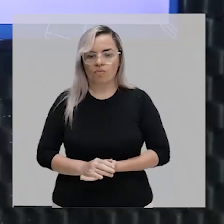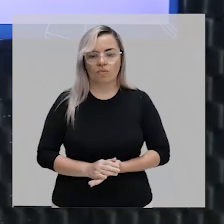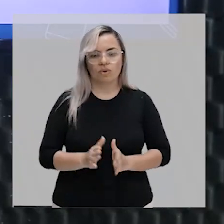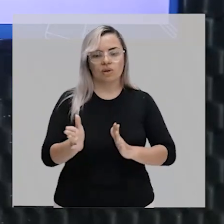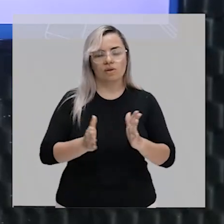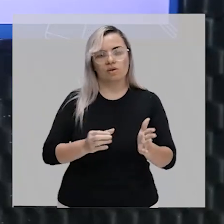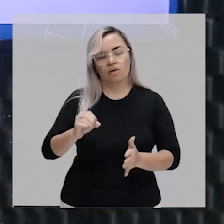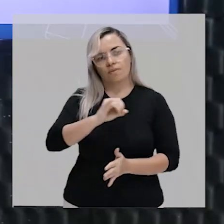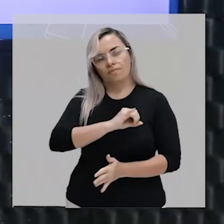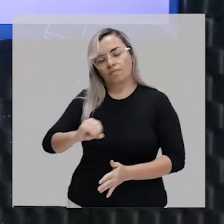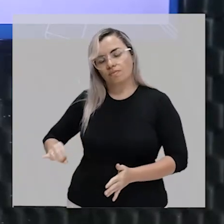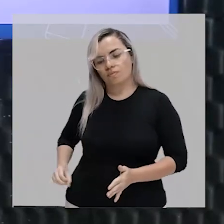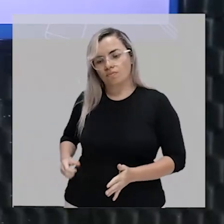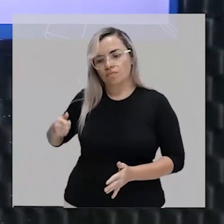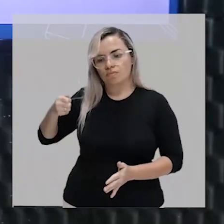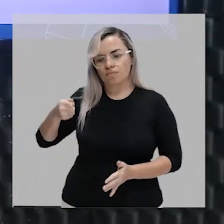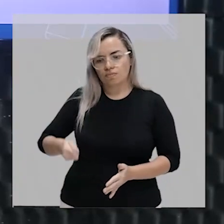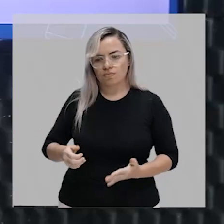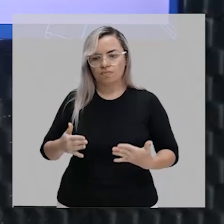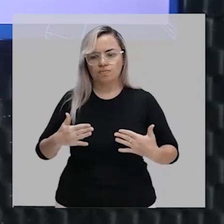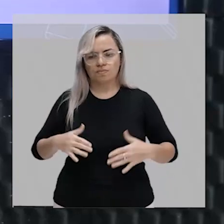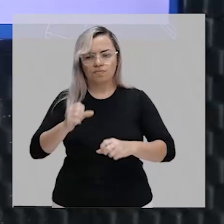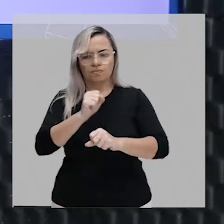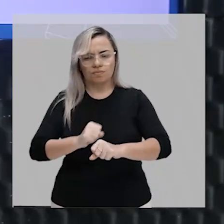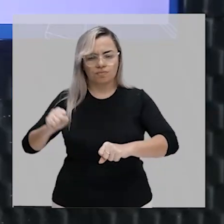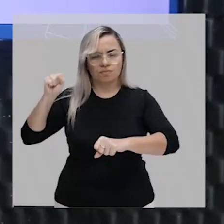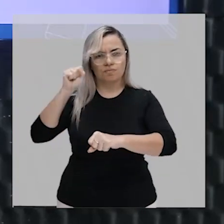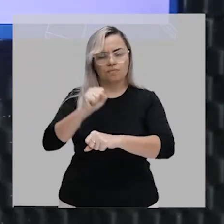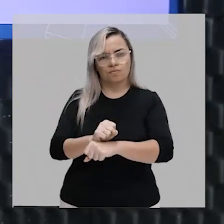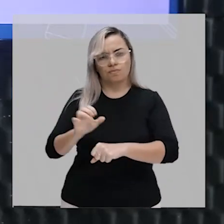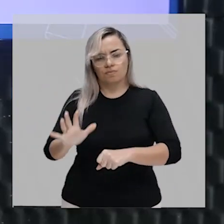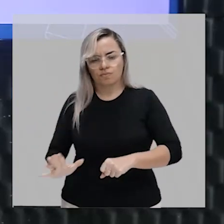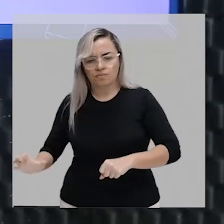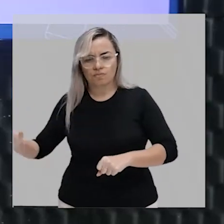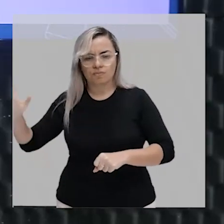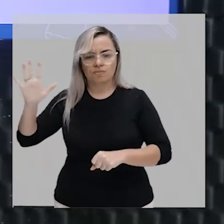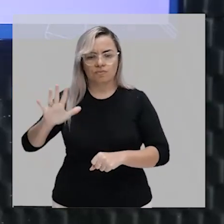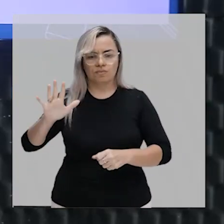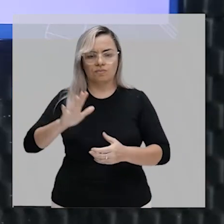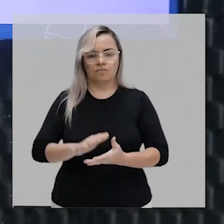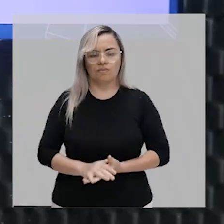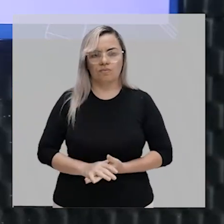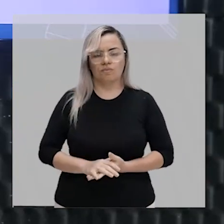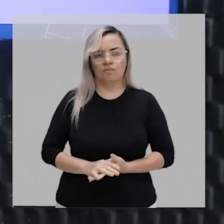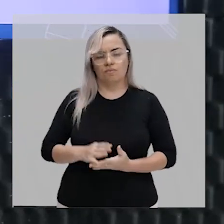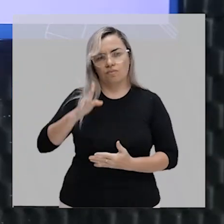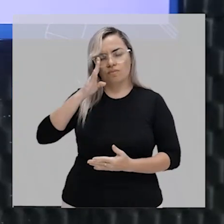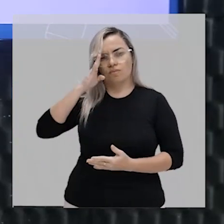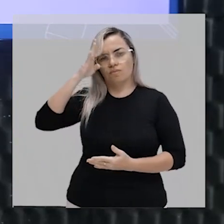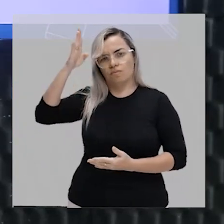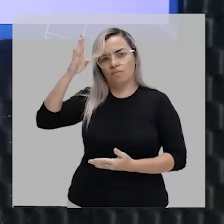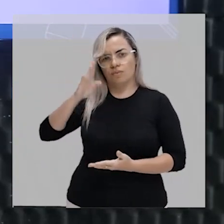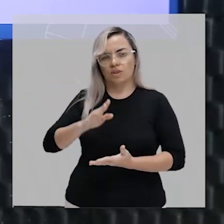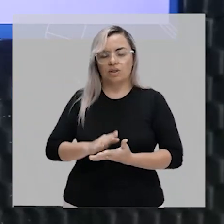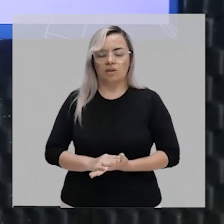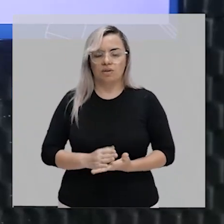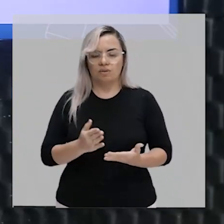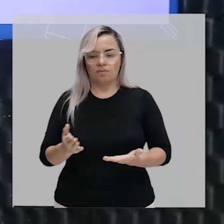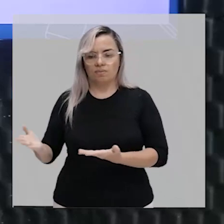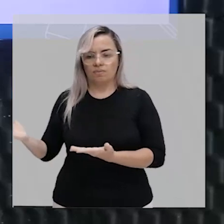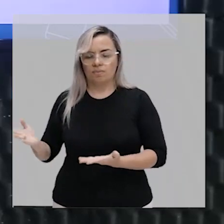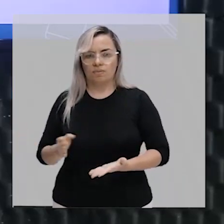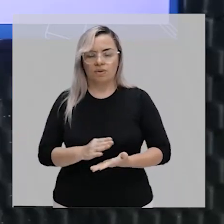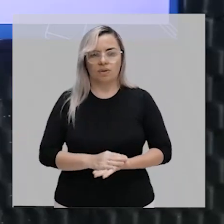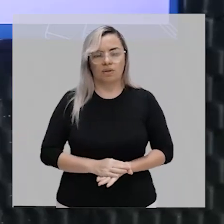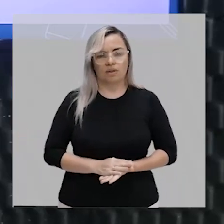da quietude estagnante na Europa, principalmente aquele momento da Belle Époque,